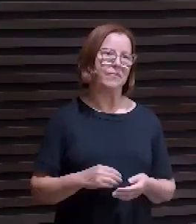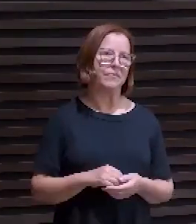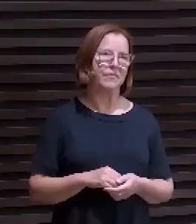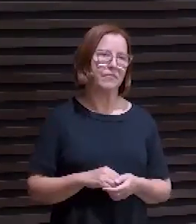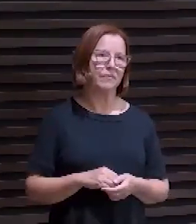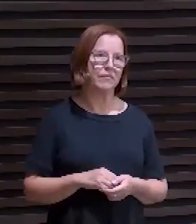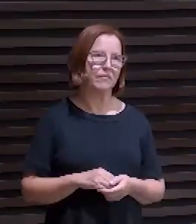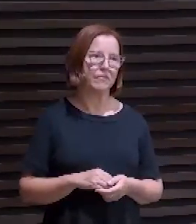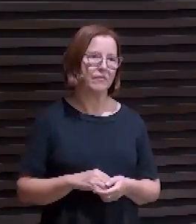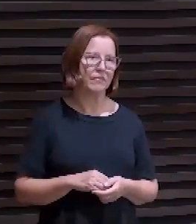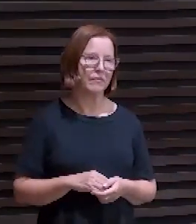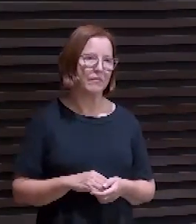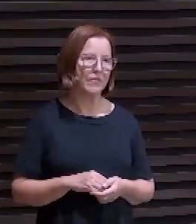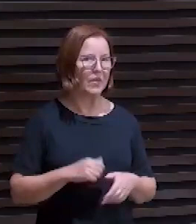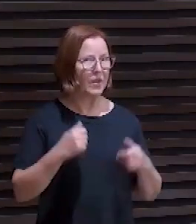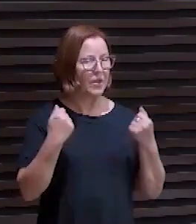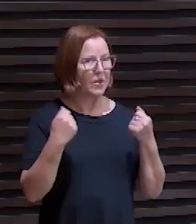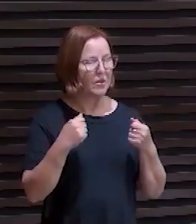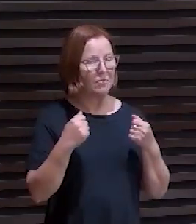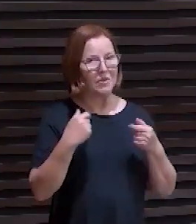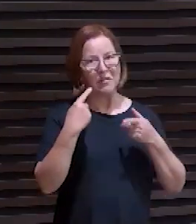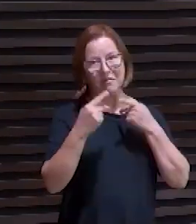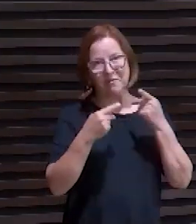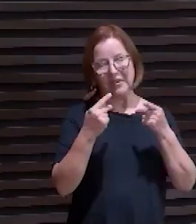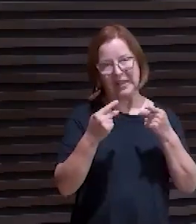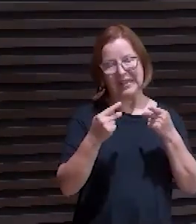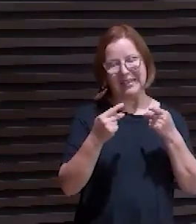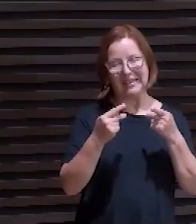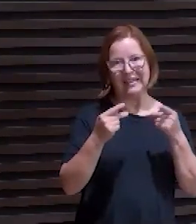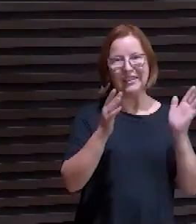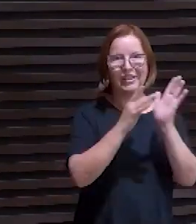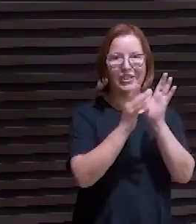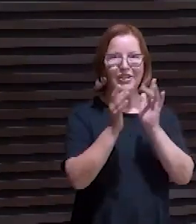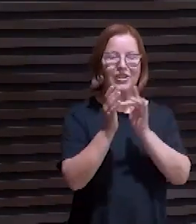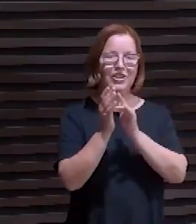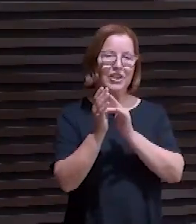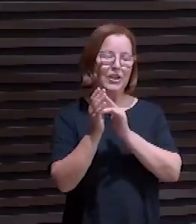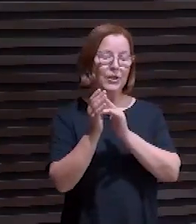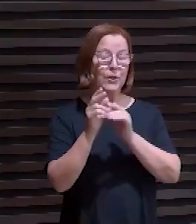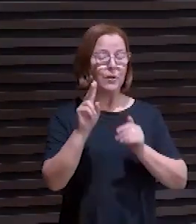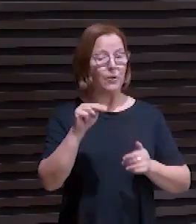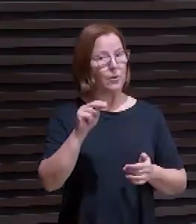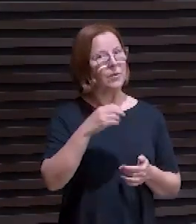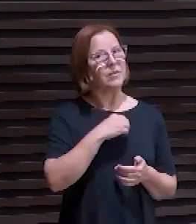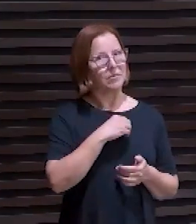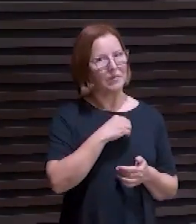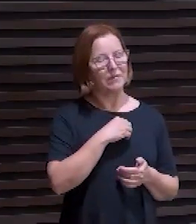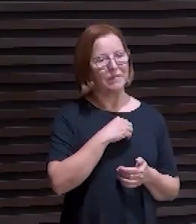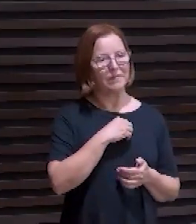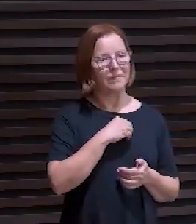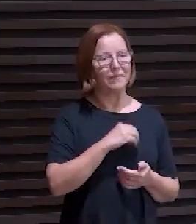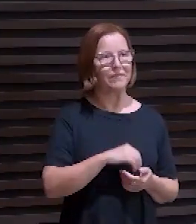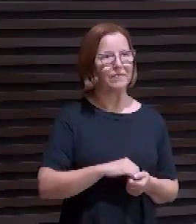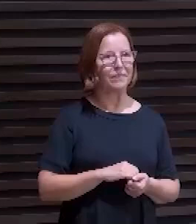É desnecessário alegar a impecabilidade da divindade de Cristo,